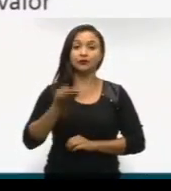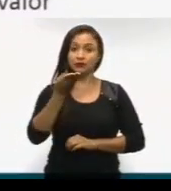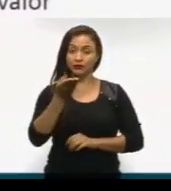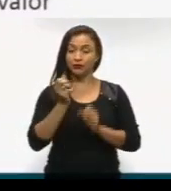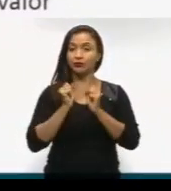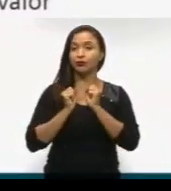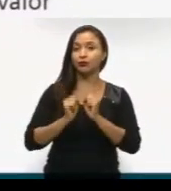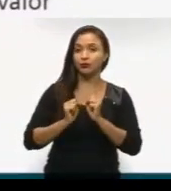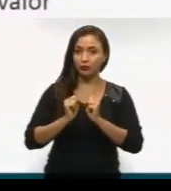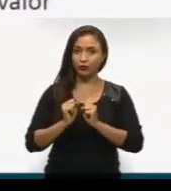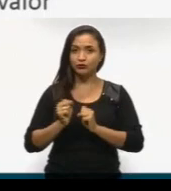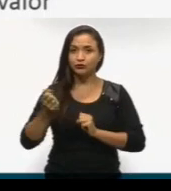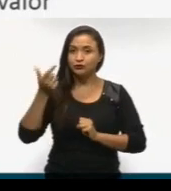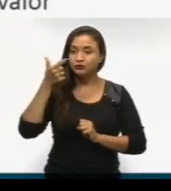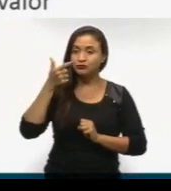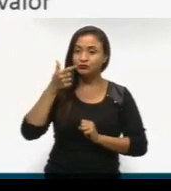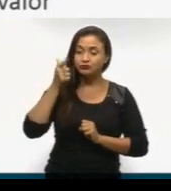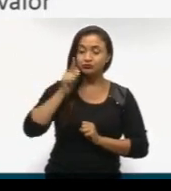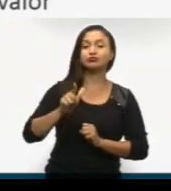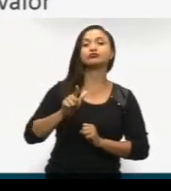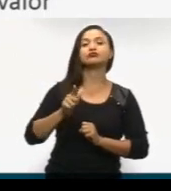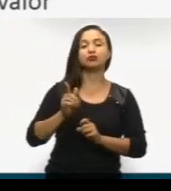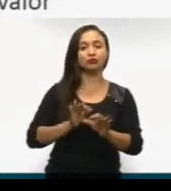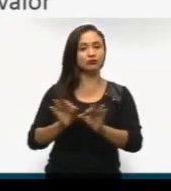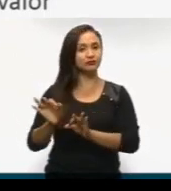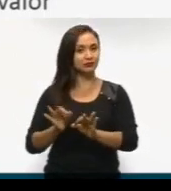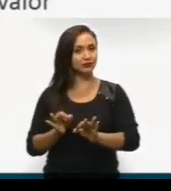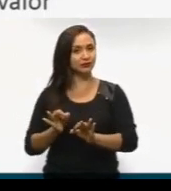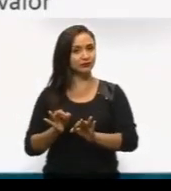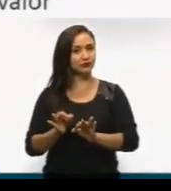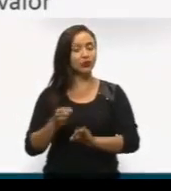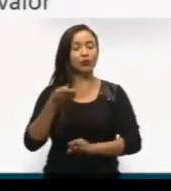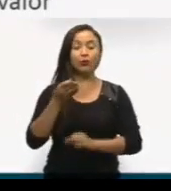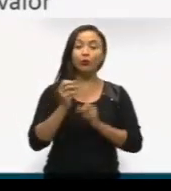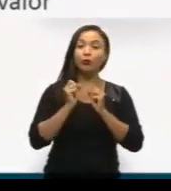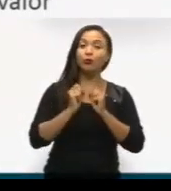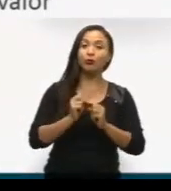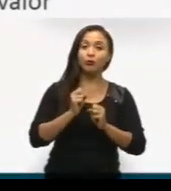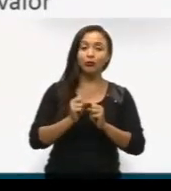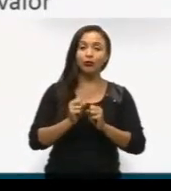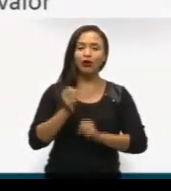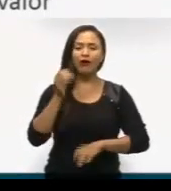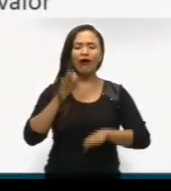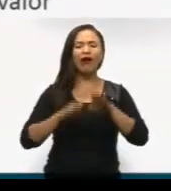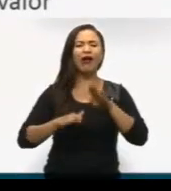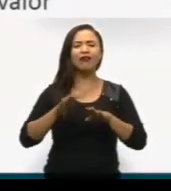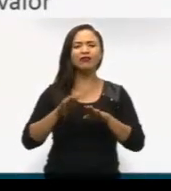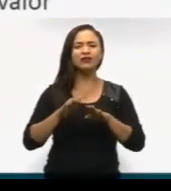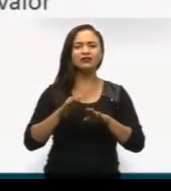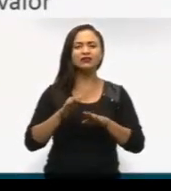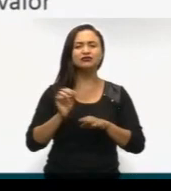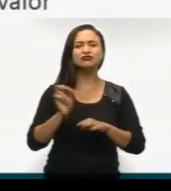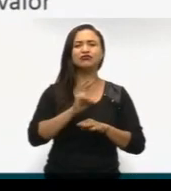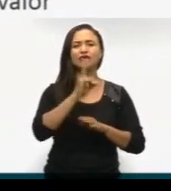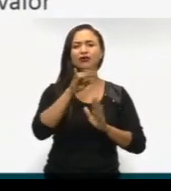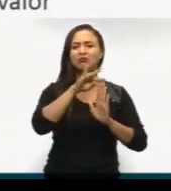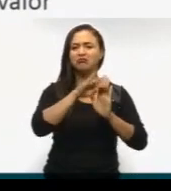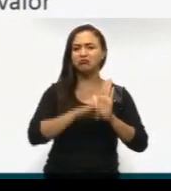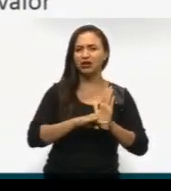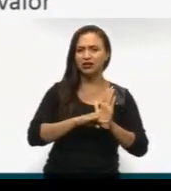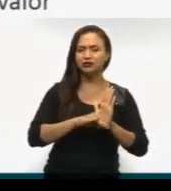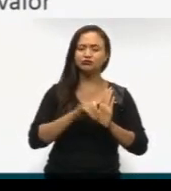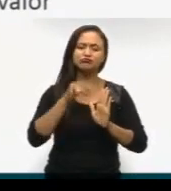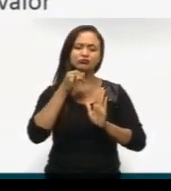pode acertar o orçamento, ok? Você pode subestimar o orçamento, ou seja, aquela